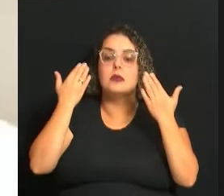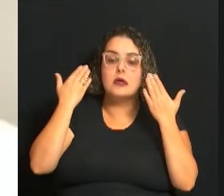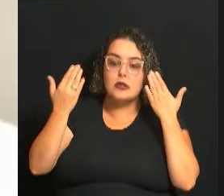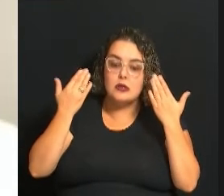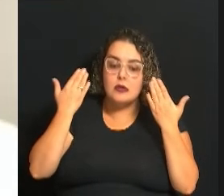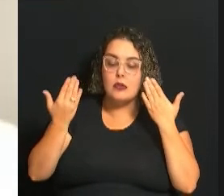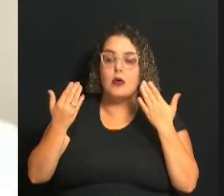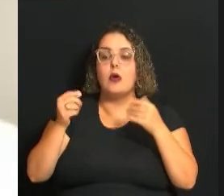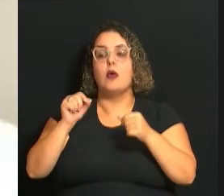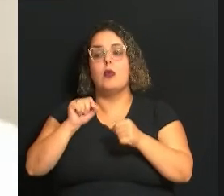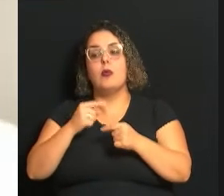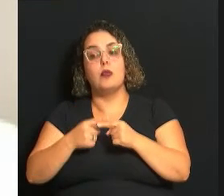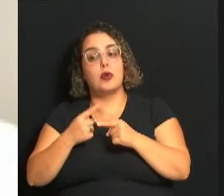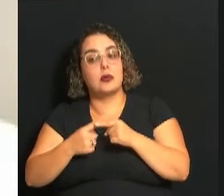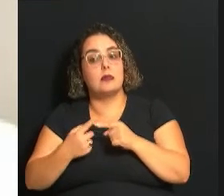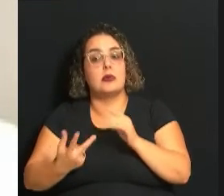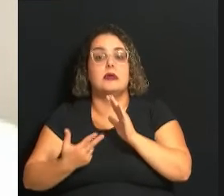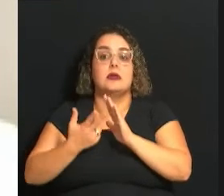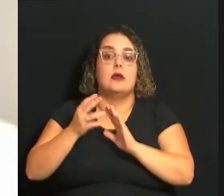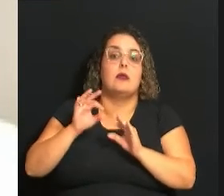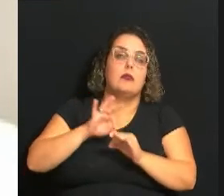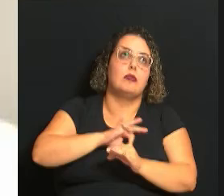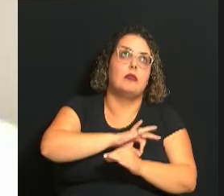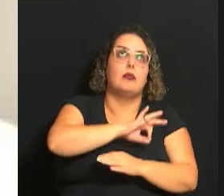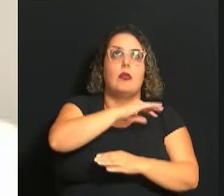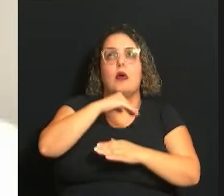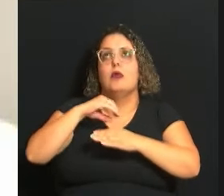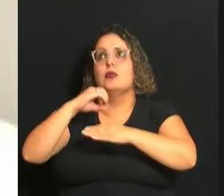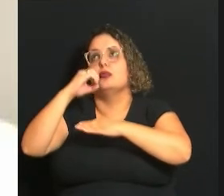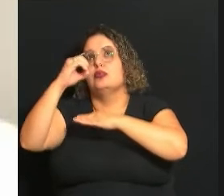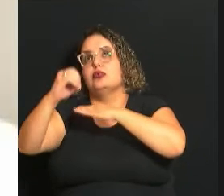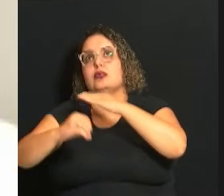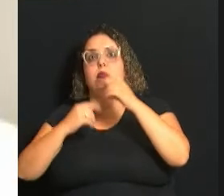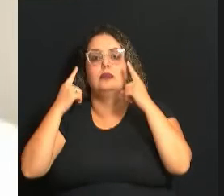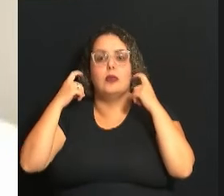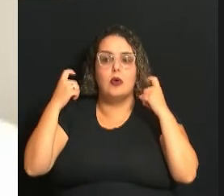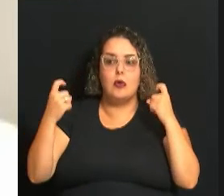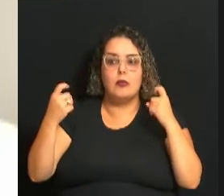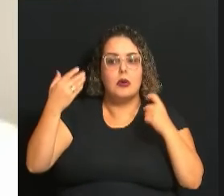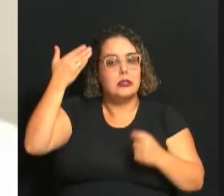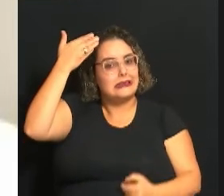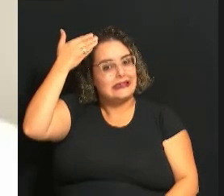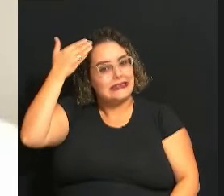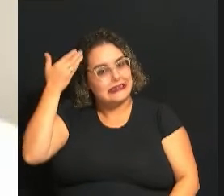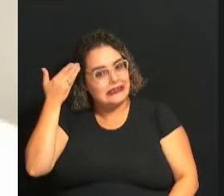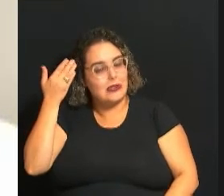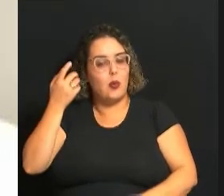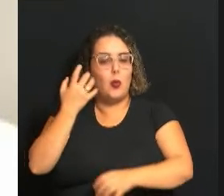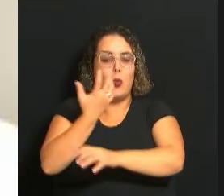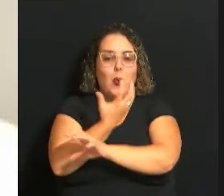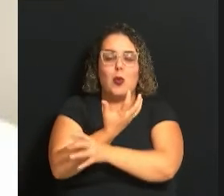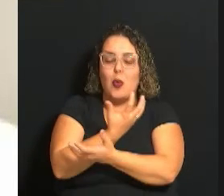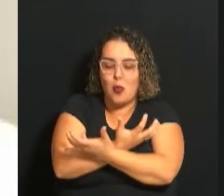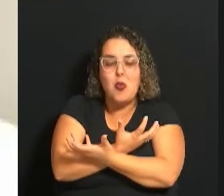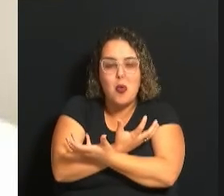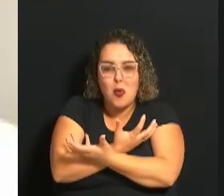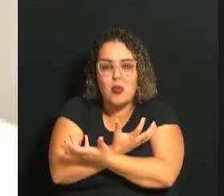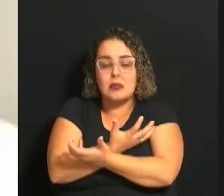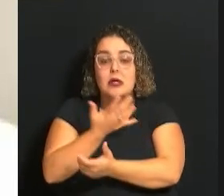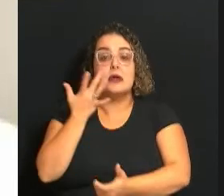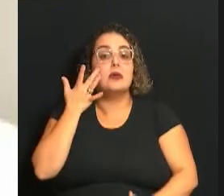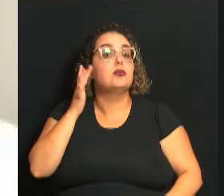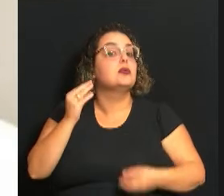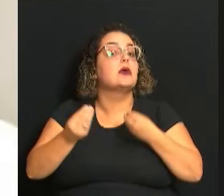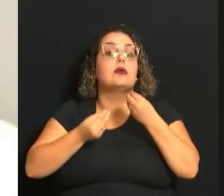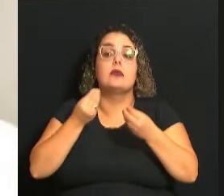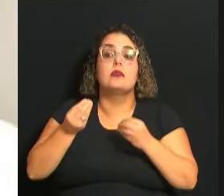é uma cirurgia longa, uma cirurgia barulhenta, porque corta o osso, né? Então, assim, não sei como você vai reagir